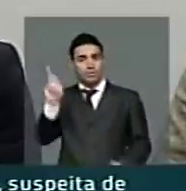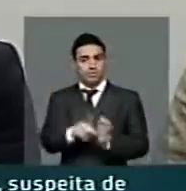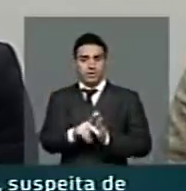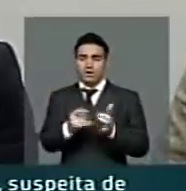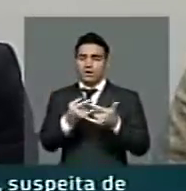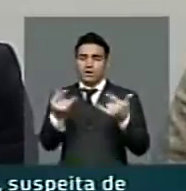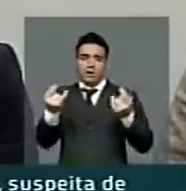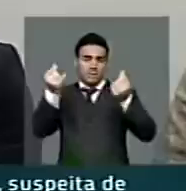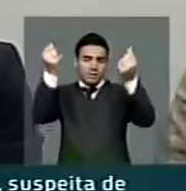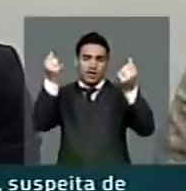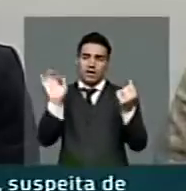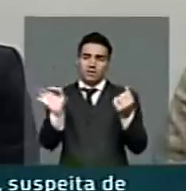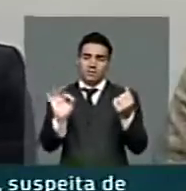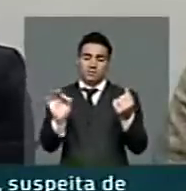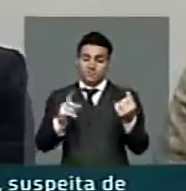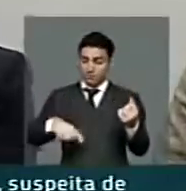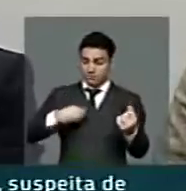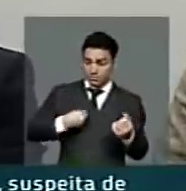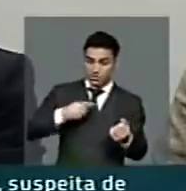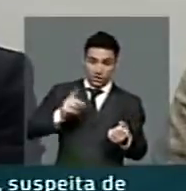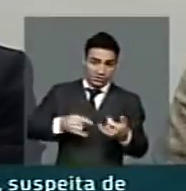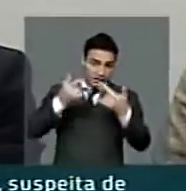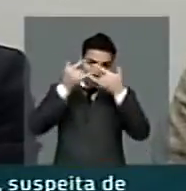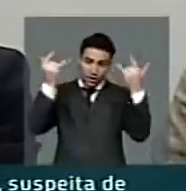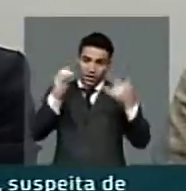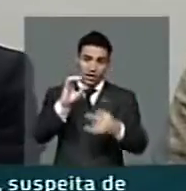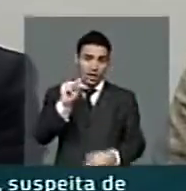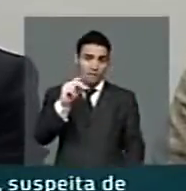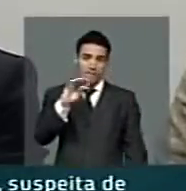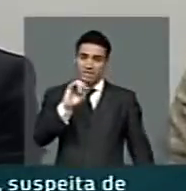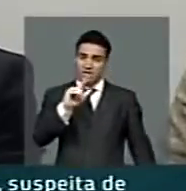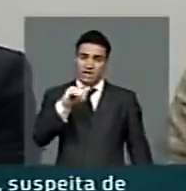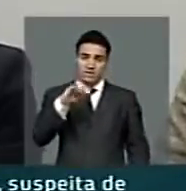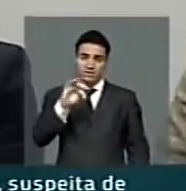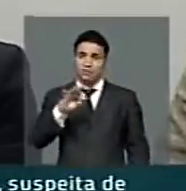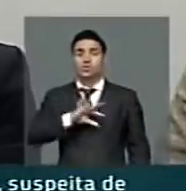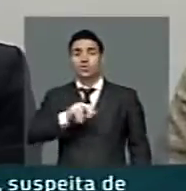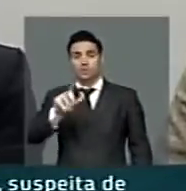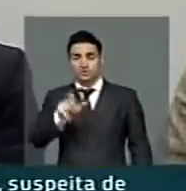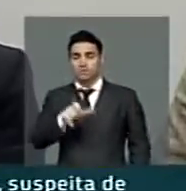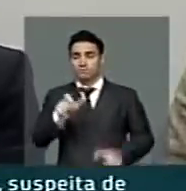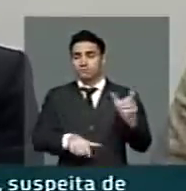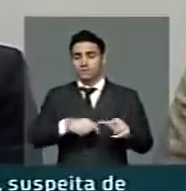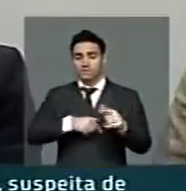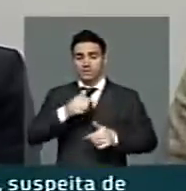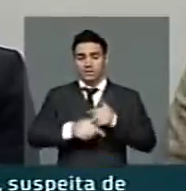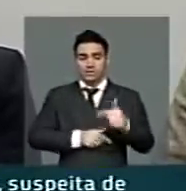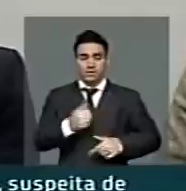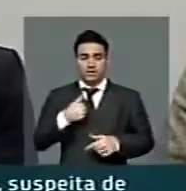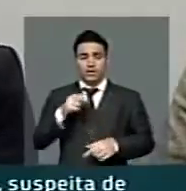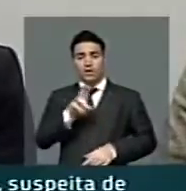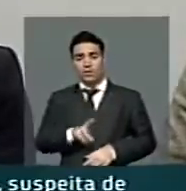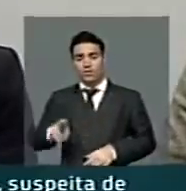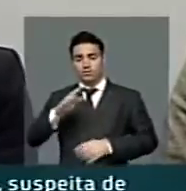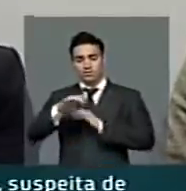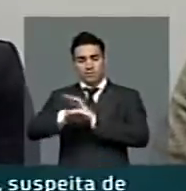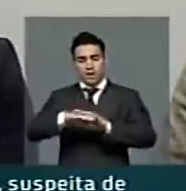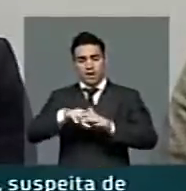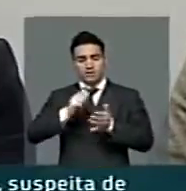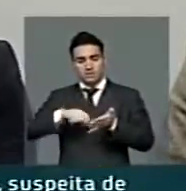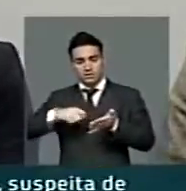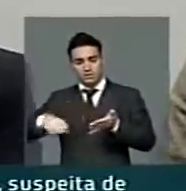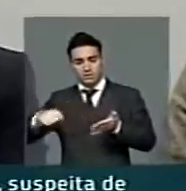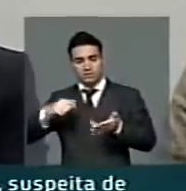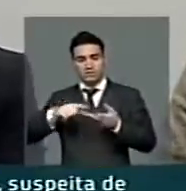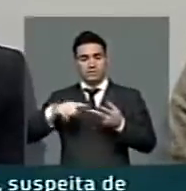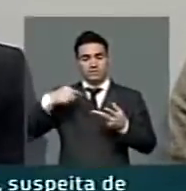gente vive numa sociedade capitalista e todos nós somos força de trabalho. Eu uso o meu braço para escrever, eu uso